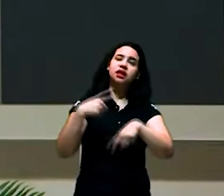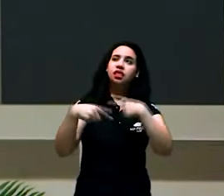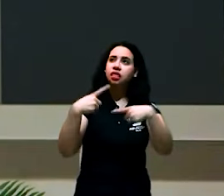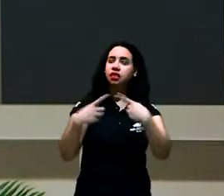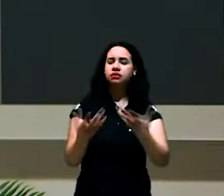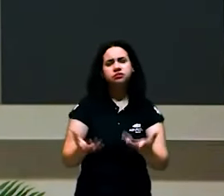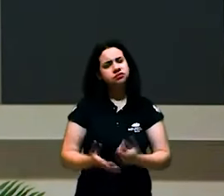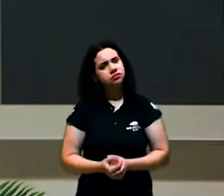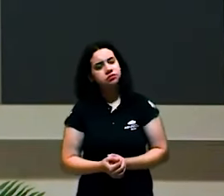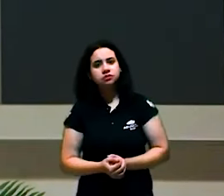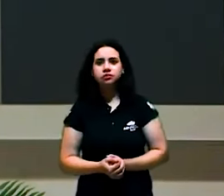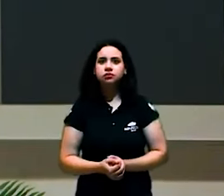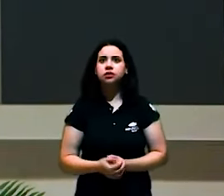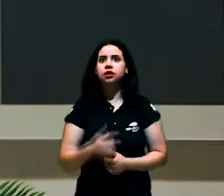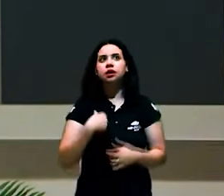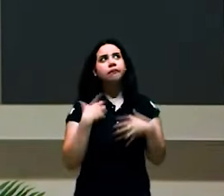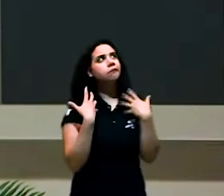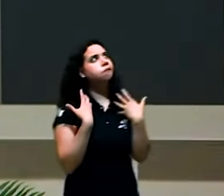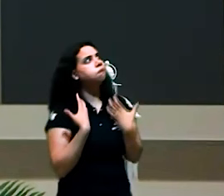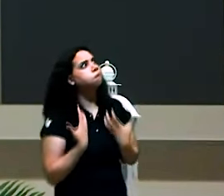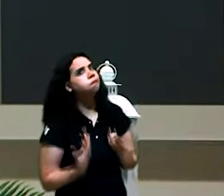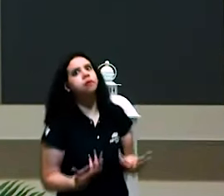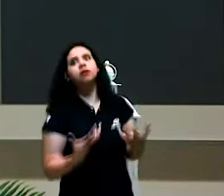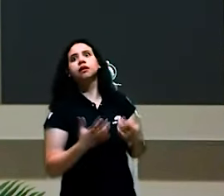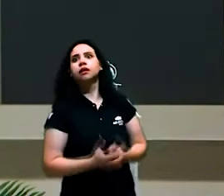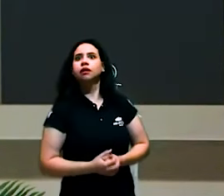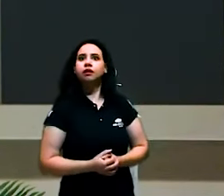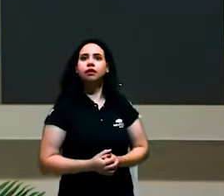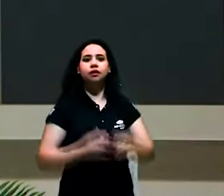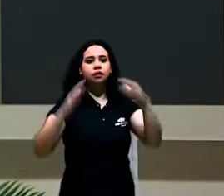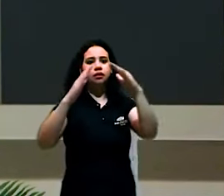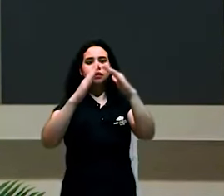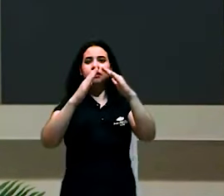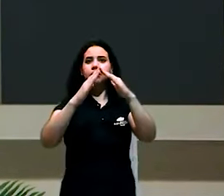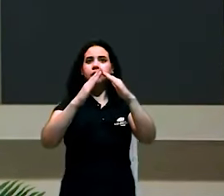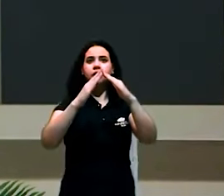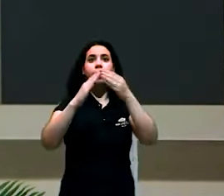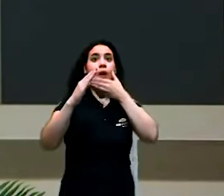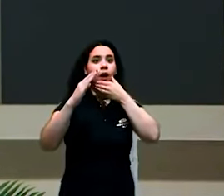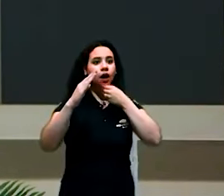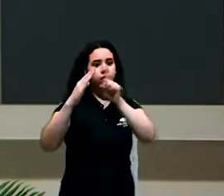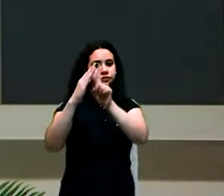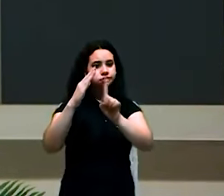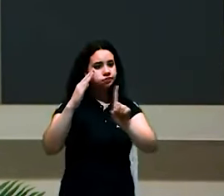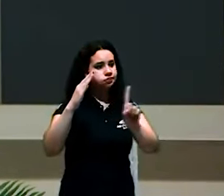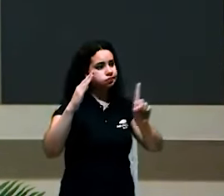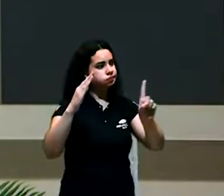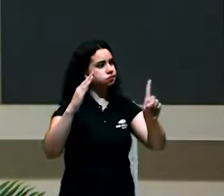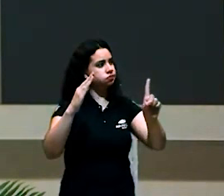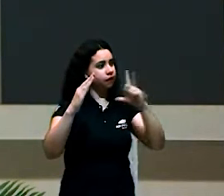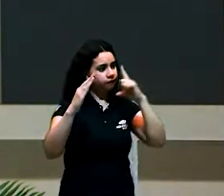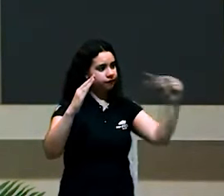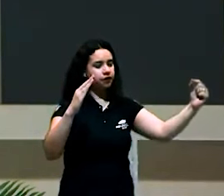vou embora. Eu corri, agarrei a chave, corri, abri a porta da casa, corri lá fora e já abri o portão da garagem, já fiquei lá perto do